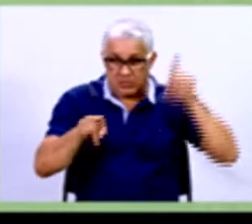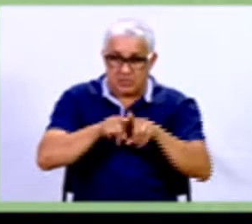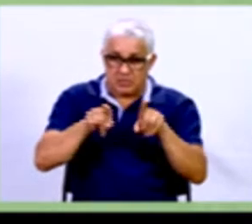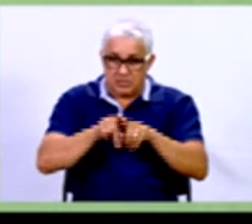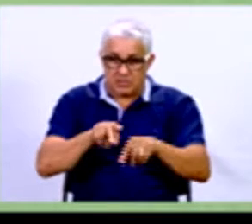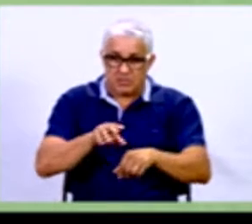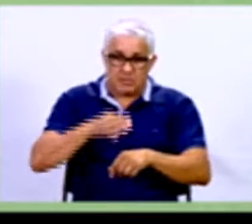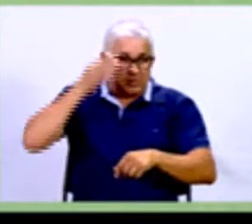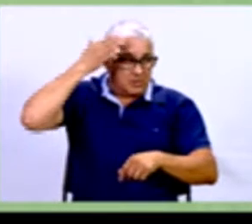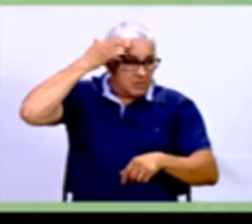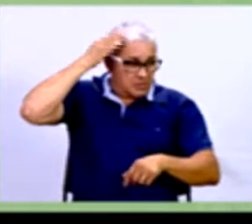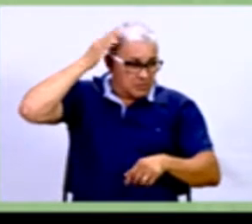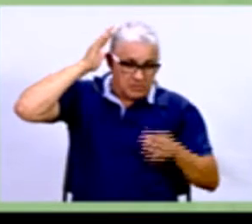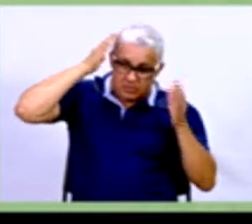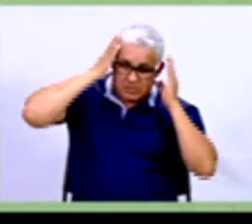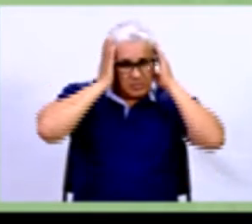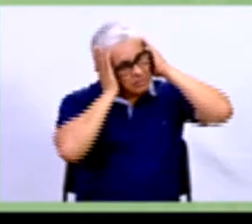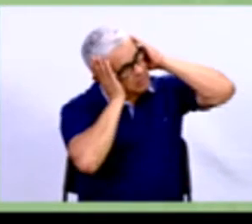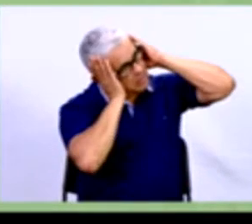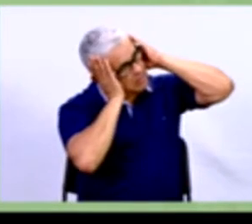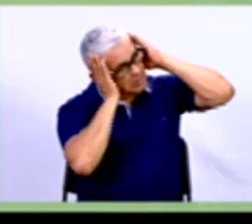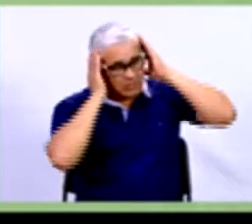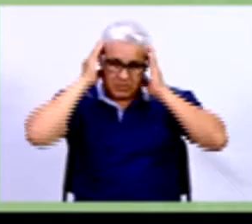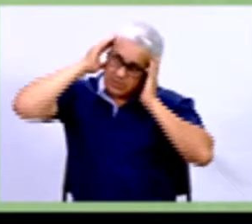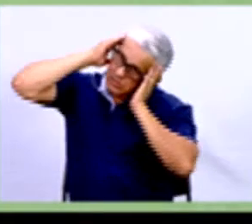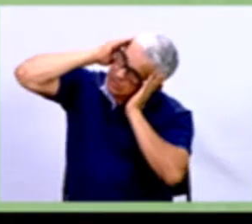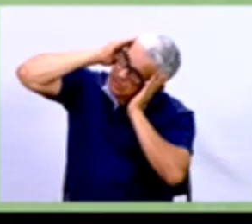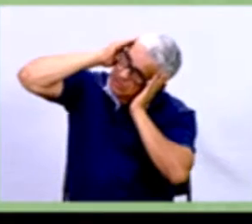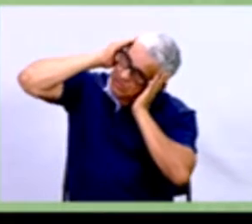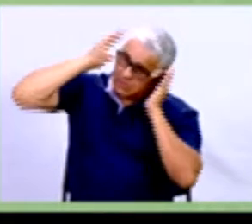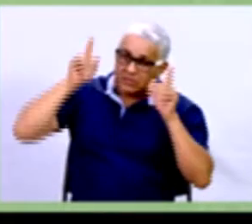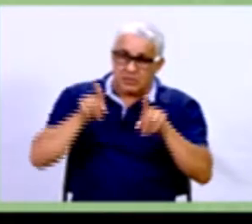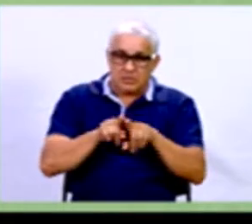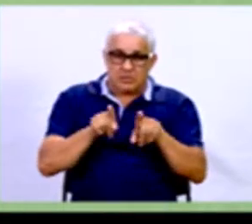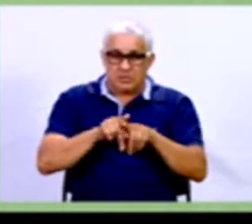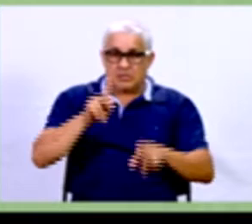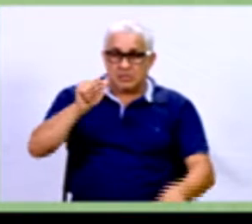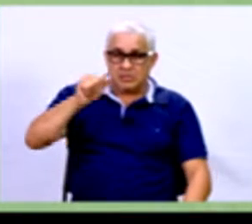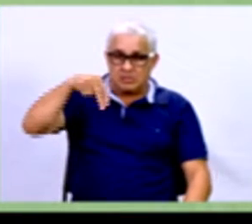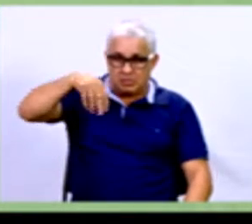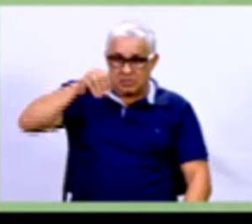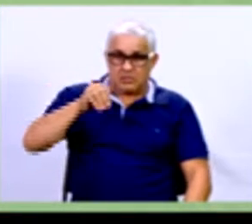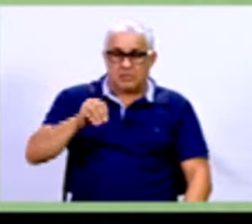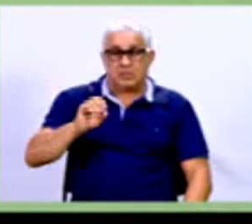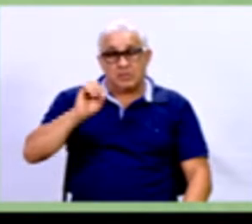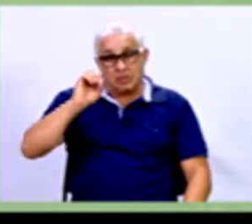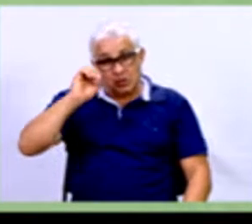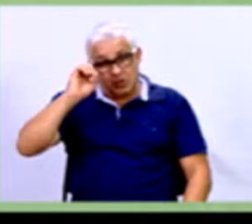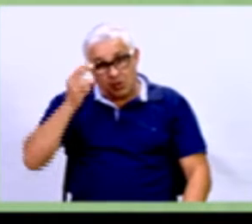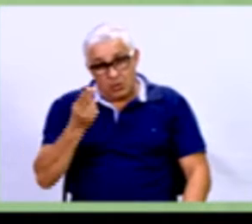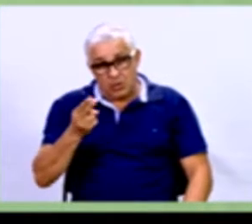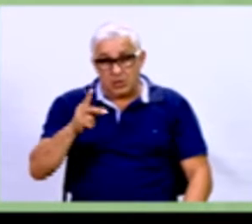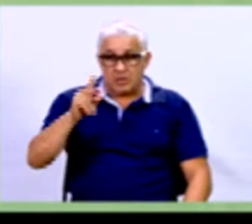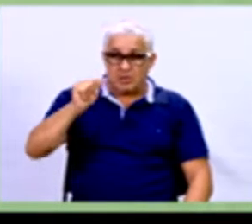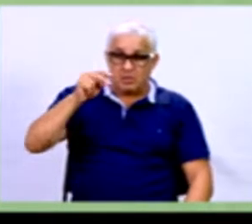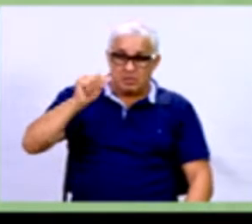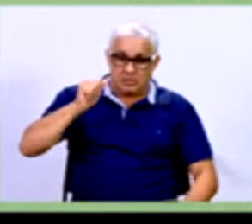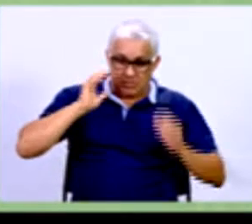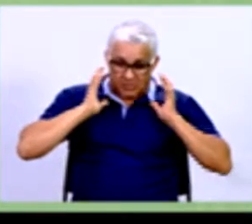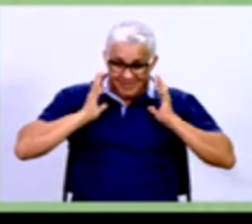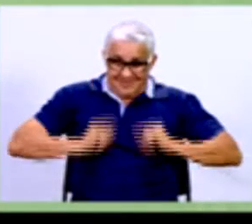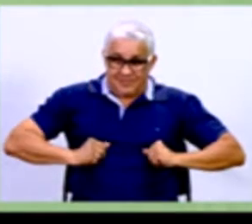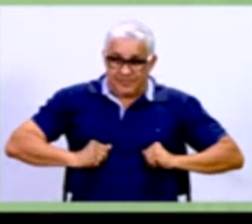ali a cabeça e vire-a para o lado. Introduza um pedaço de pano ou lenço limpo entre os dentes. Isso é